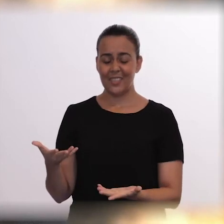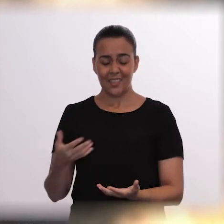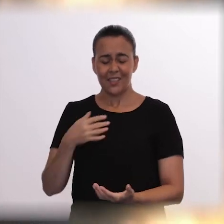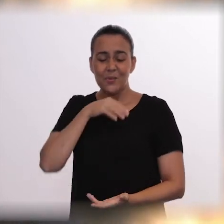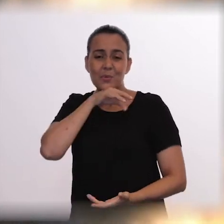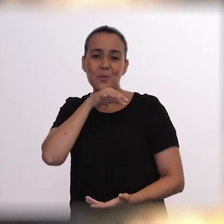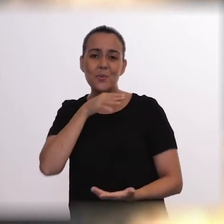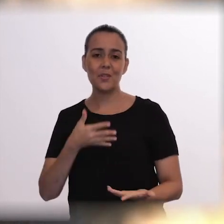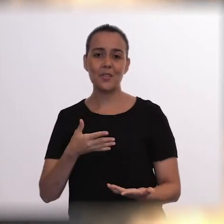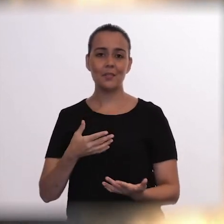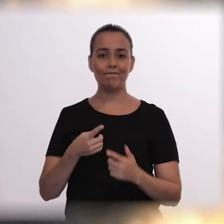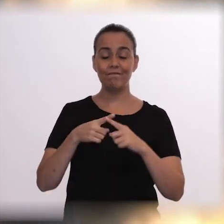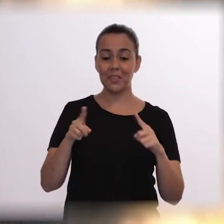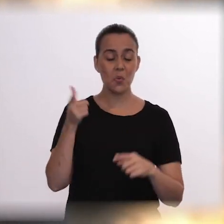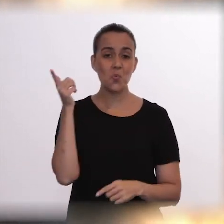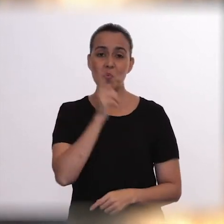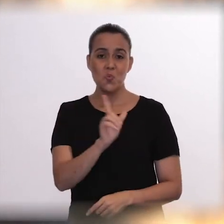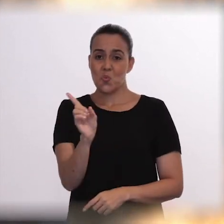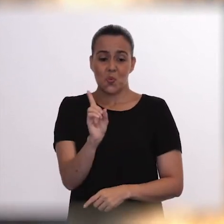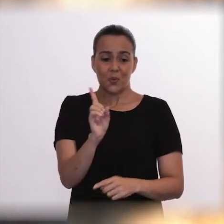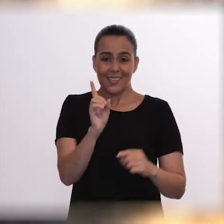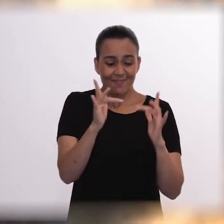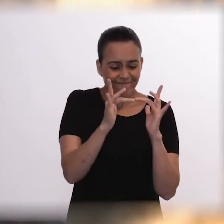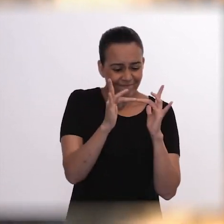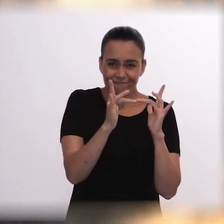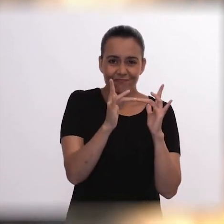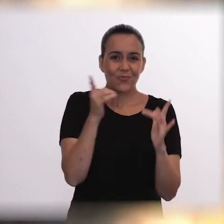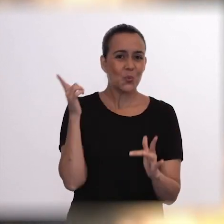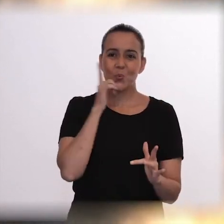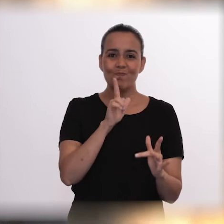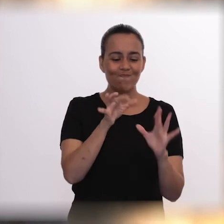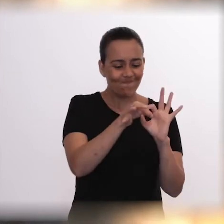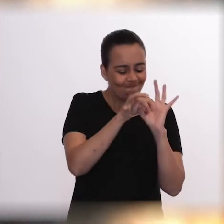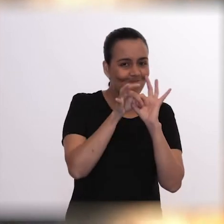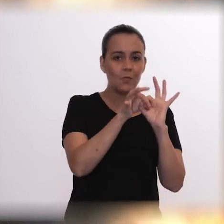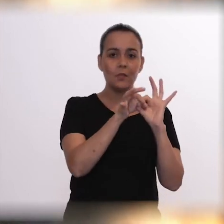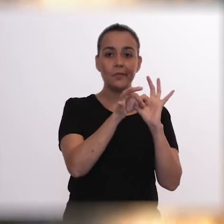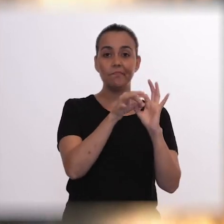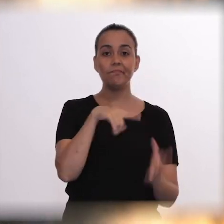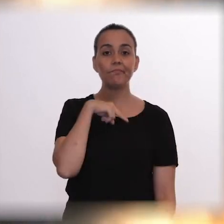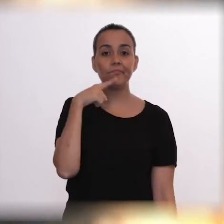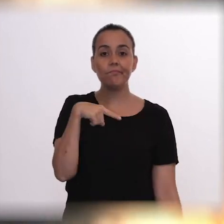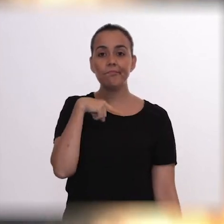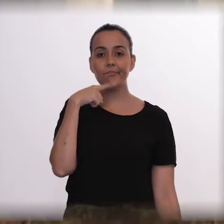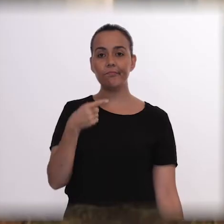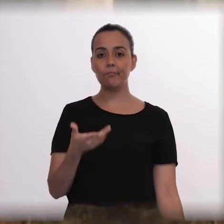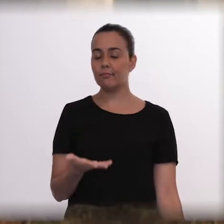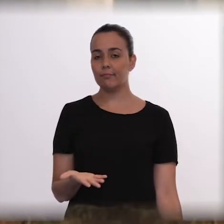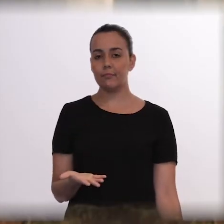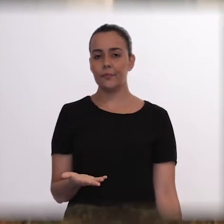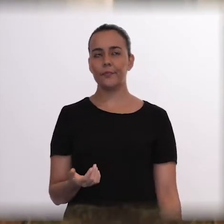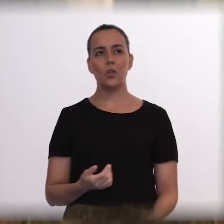Mas com isso eu acabava não me criando assim um vínculo tão forte.